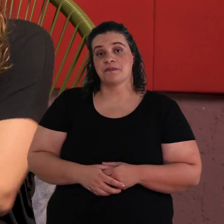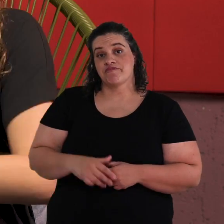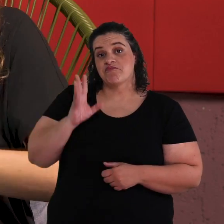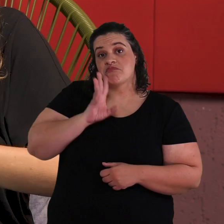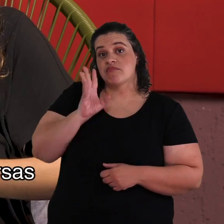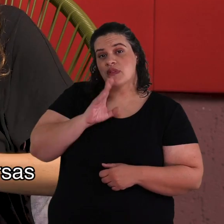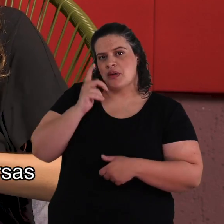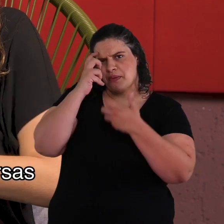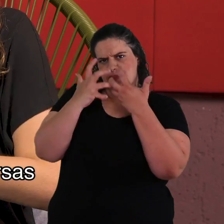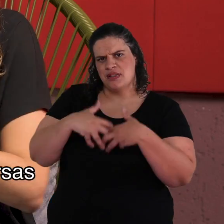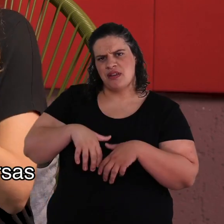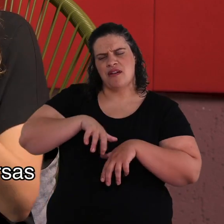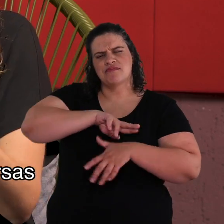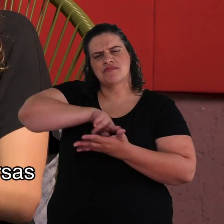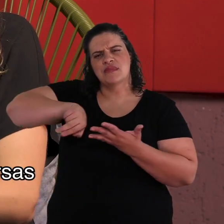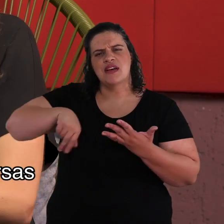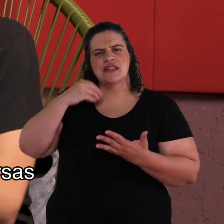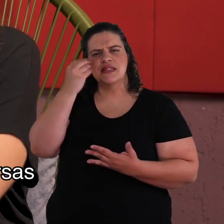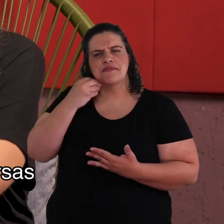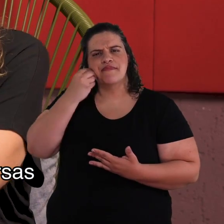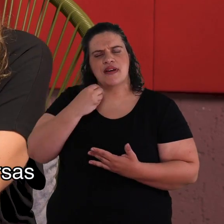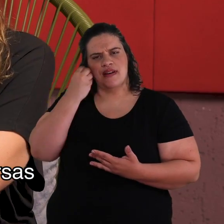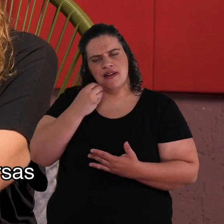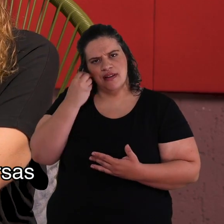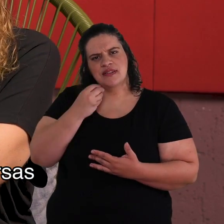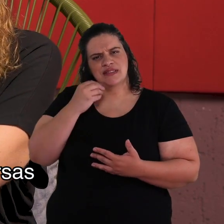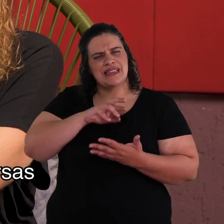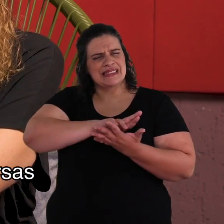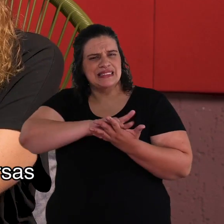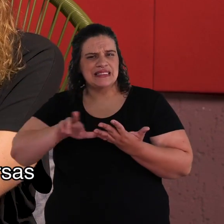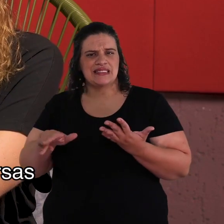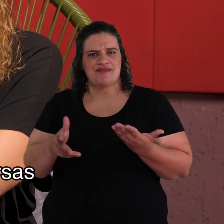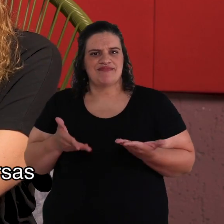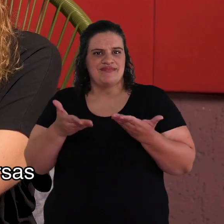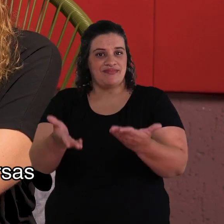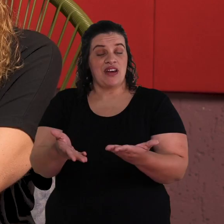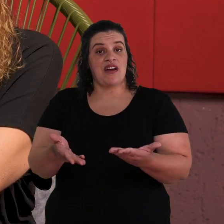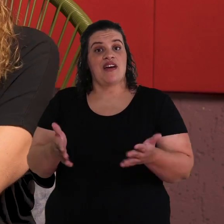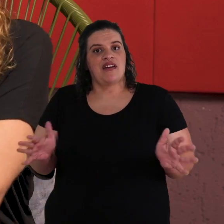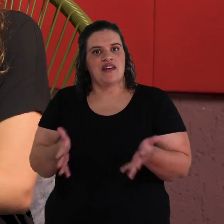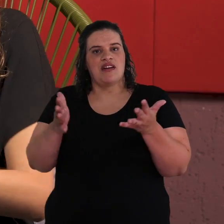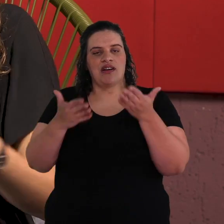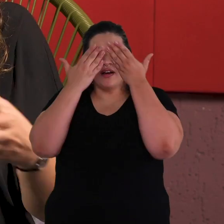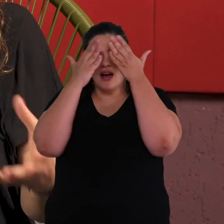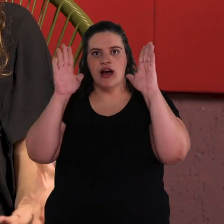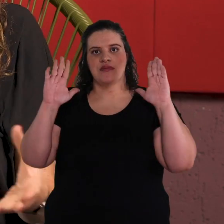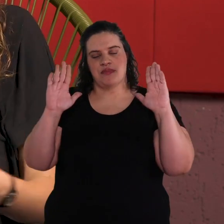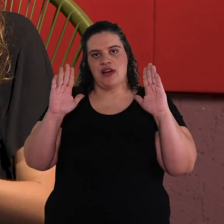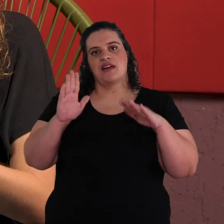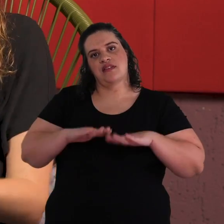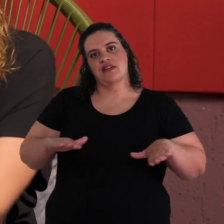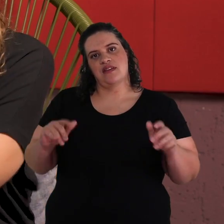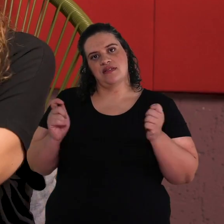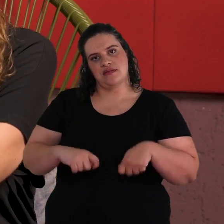a gente pensar que quanto mais experiências diversas a gente possa oferecer, né, mais um leque